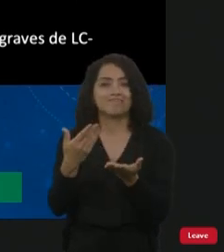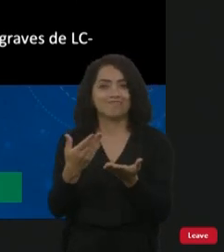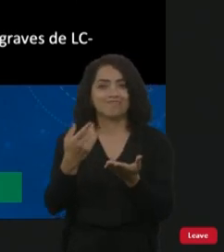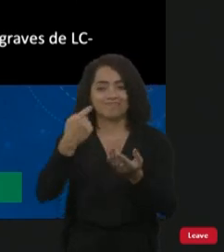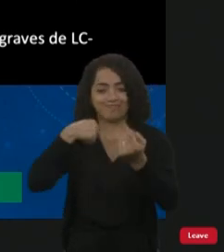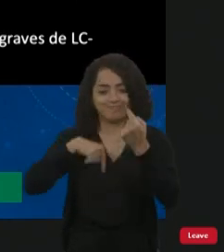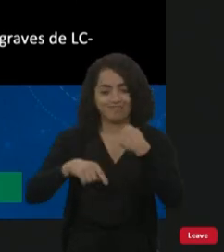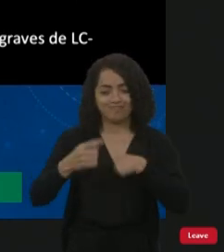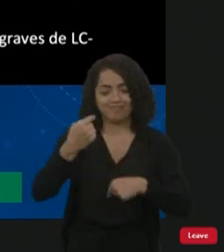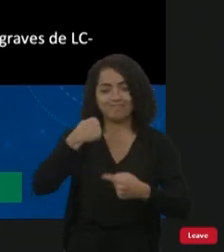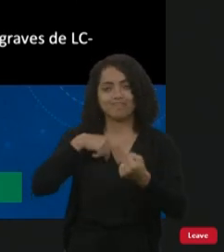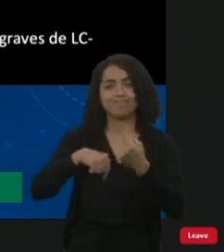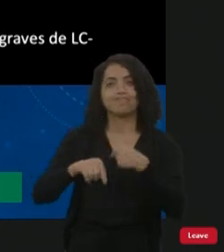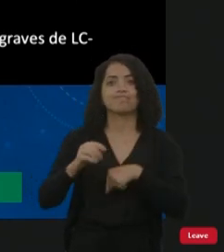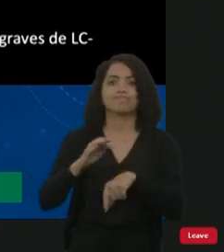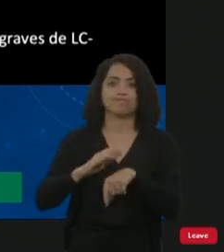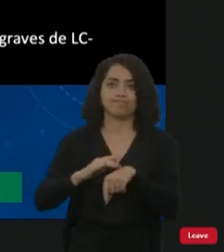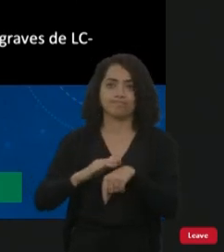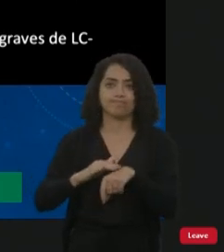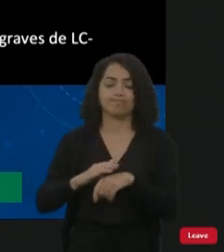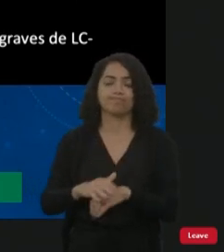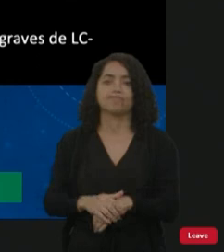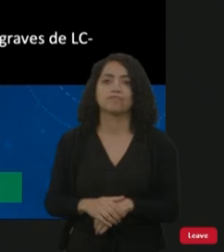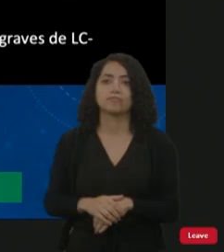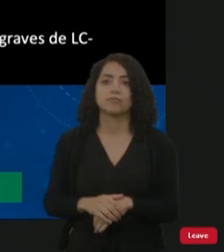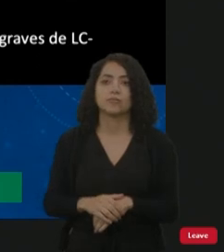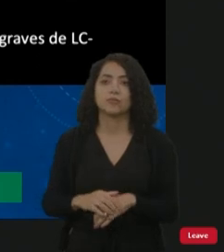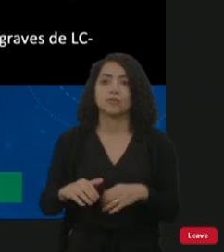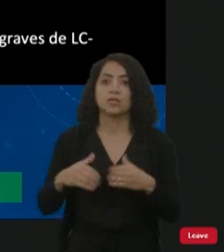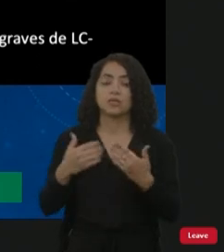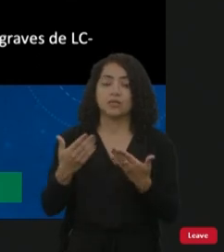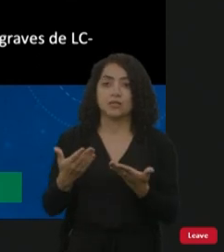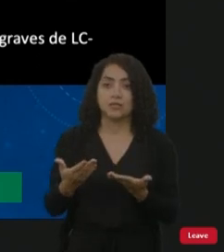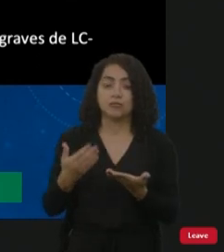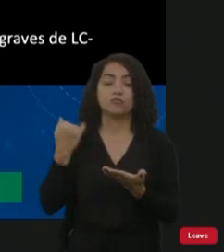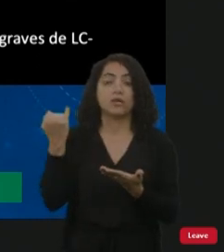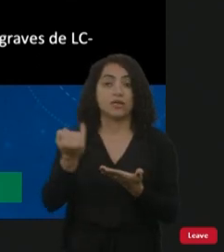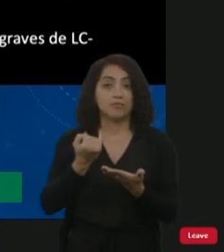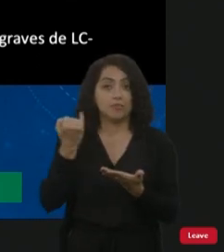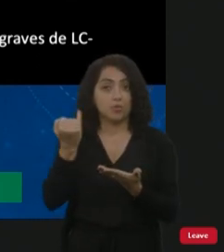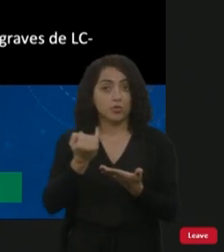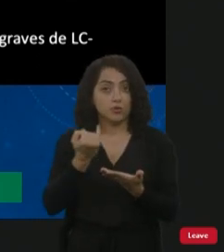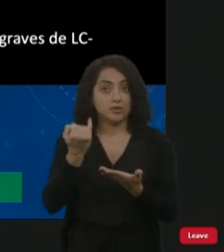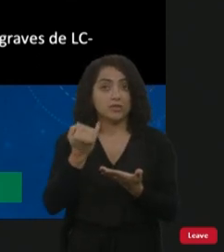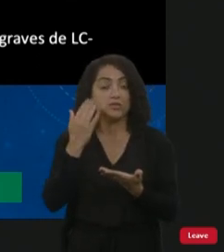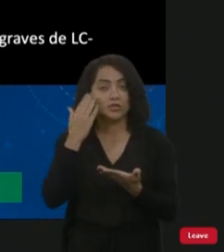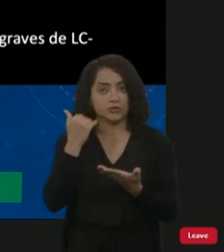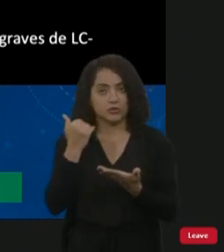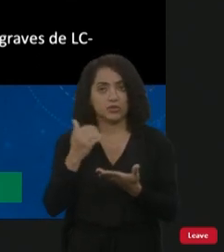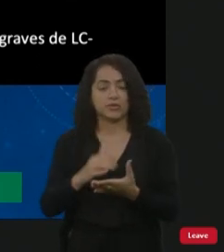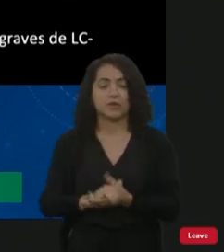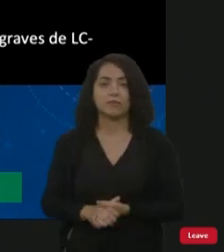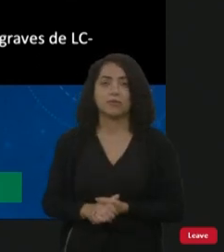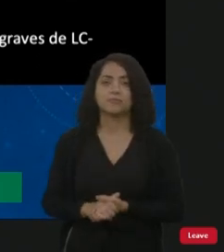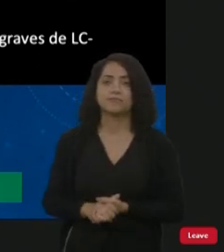fique doente, tá? Então, isso é importante a gente saiba também, tá?